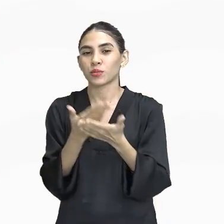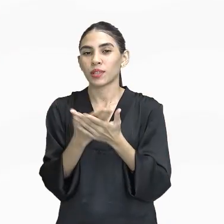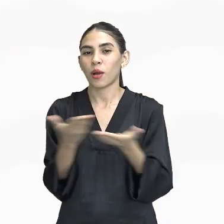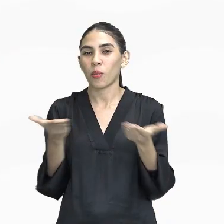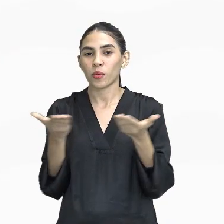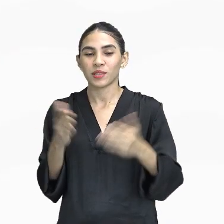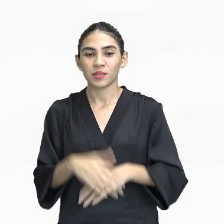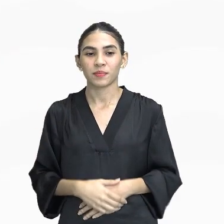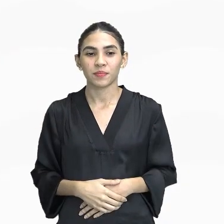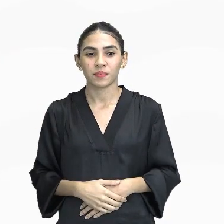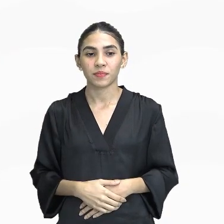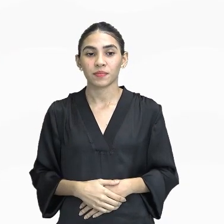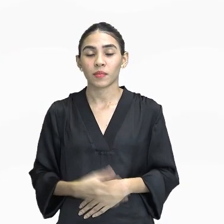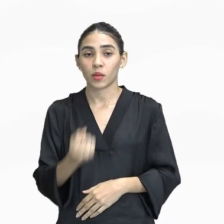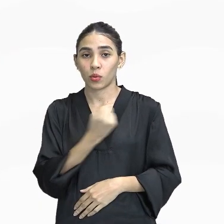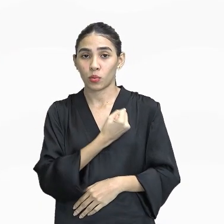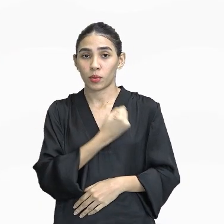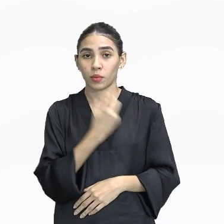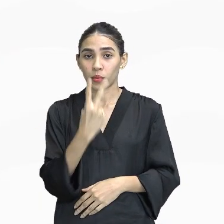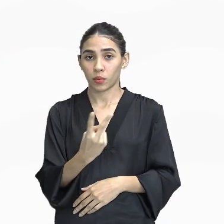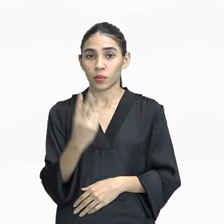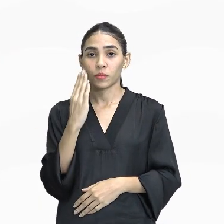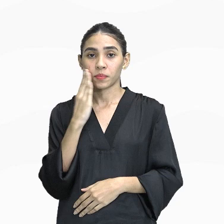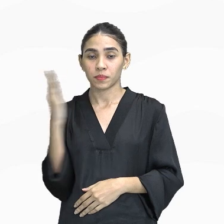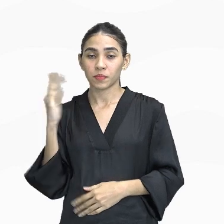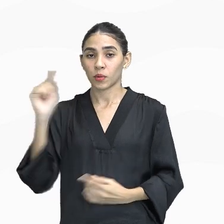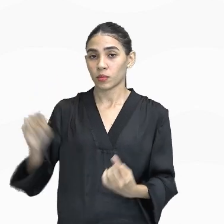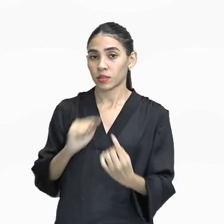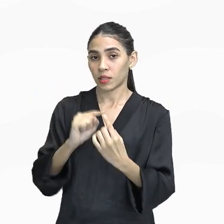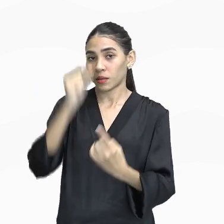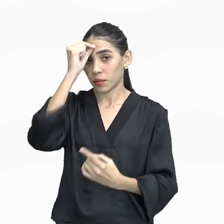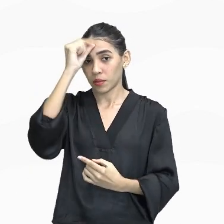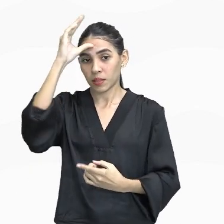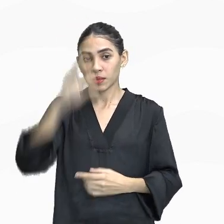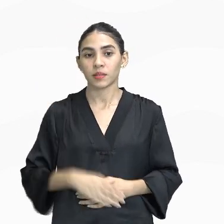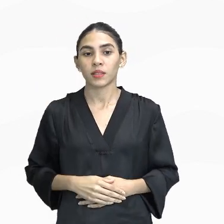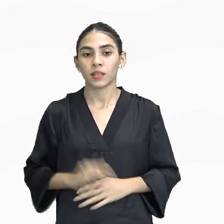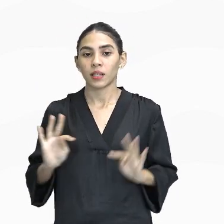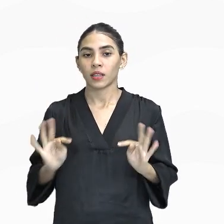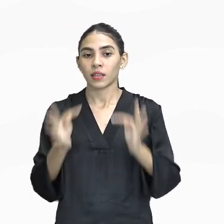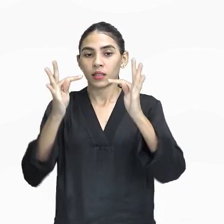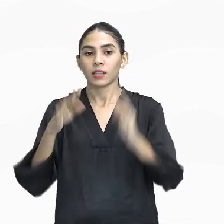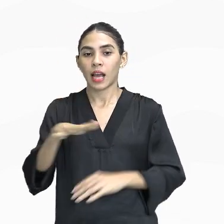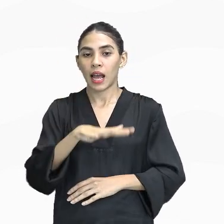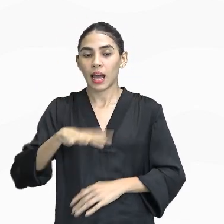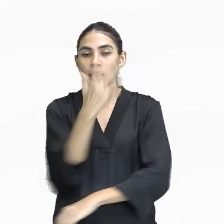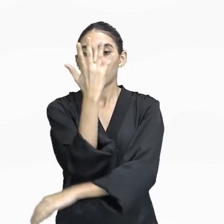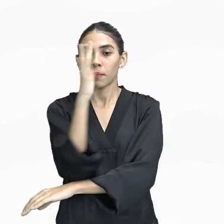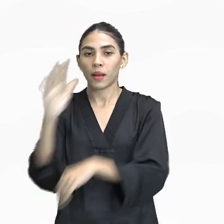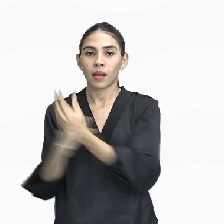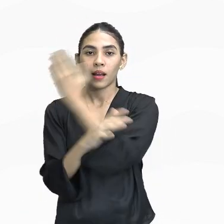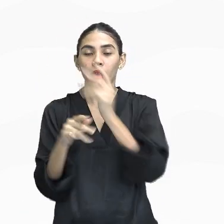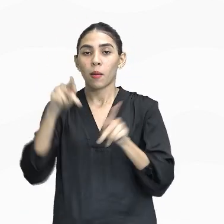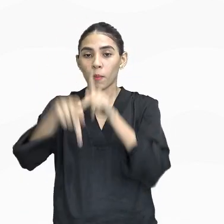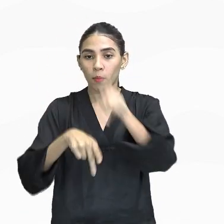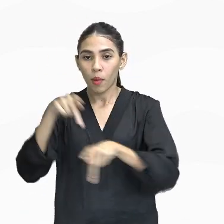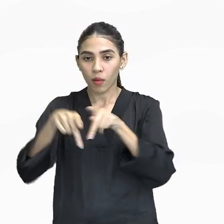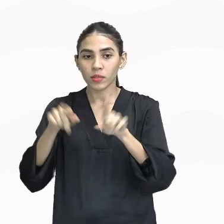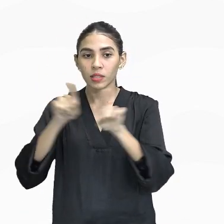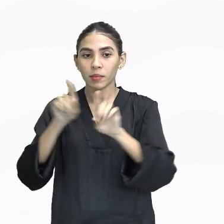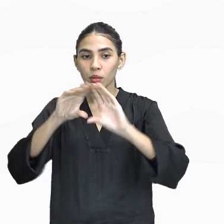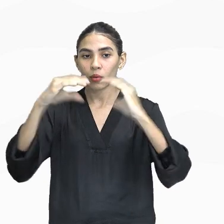aula? Aula de número 2, nosso objeto de conhecimento, tecnologias ambientais dos povos